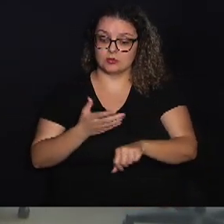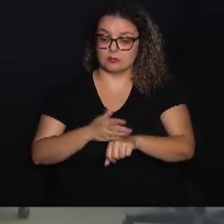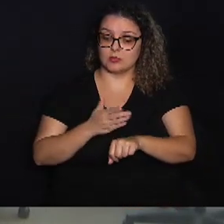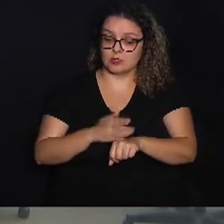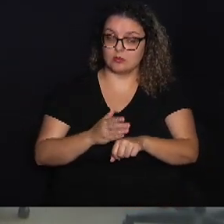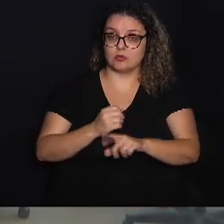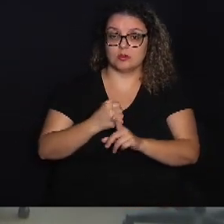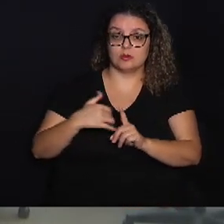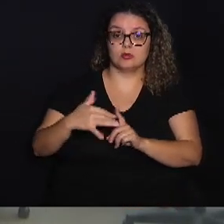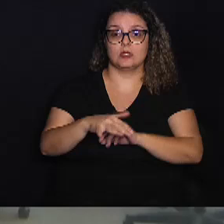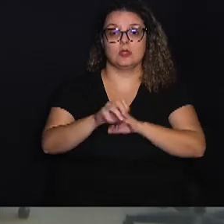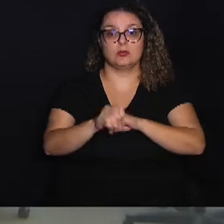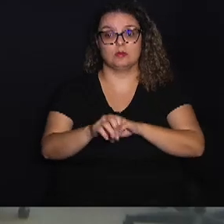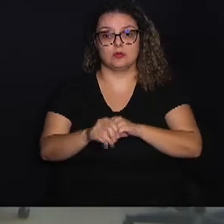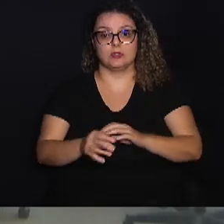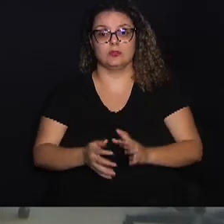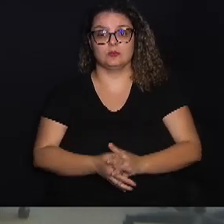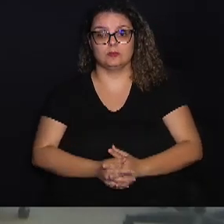socioeduc